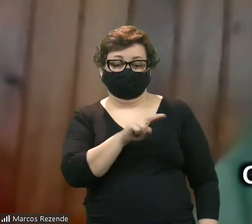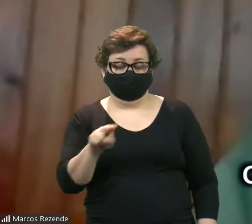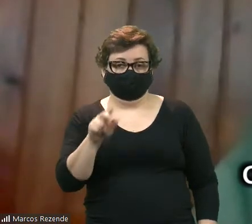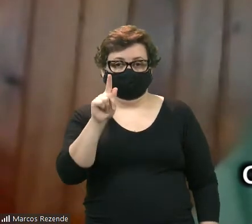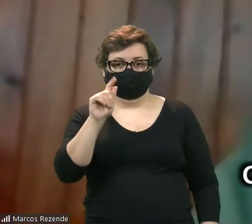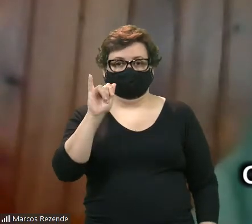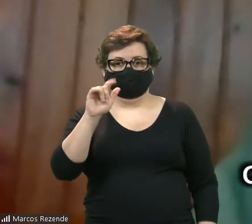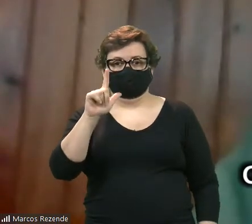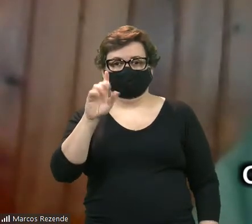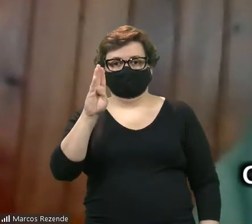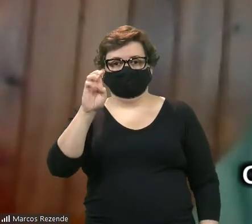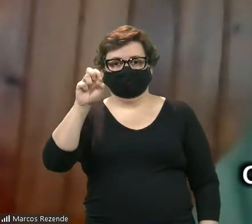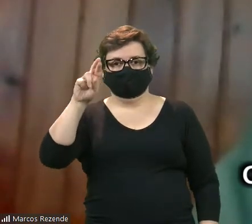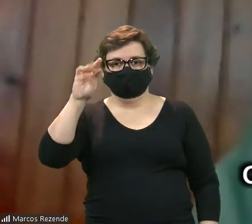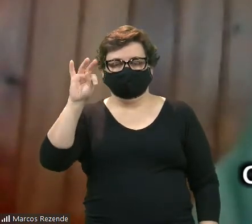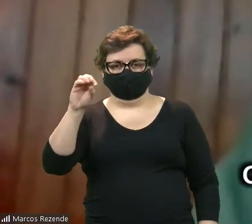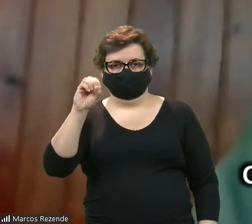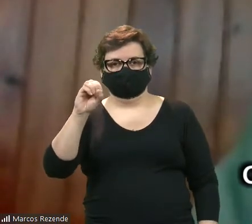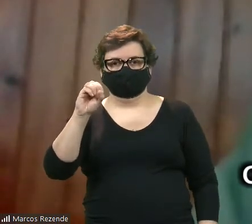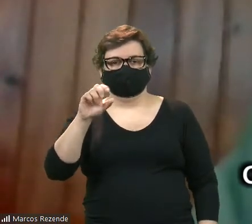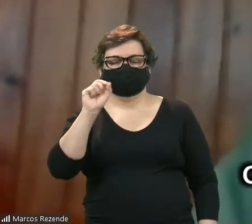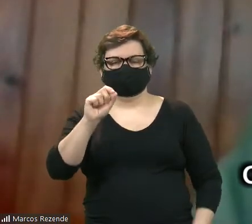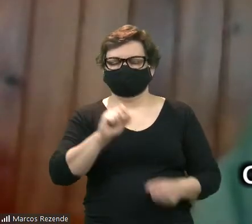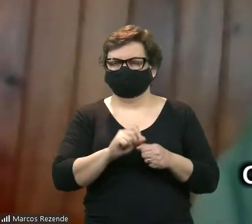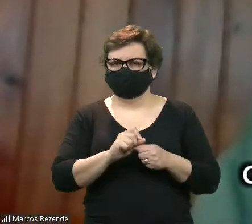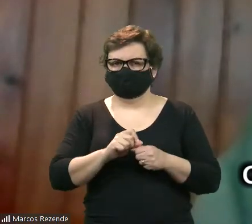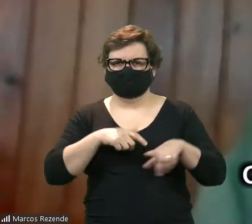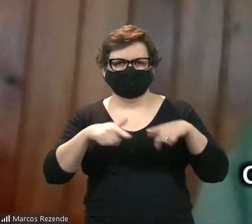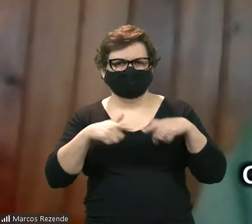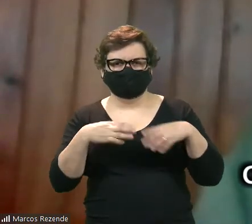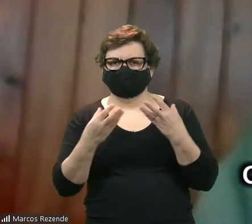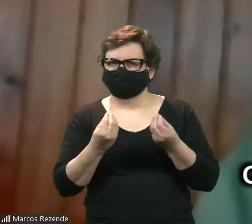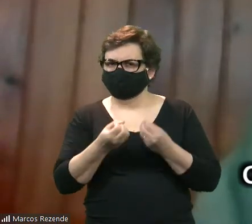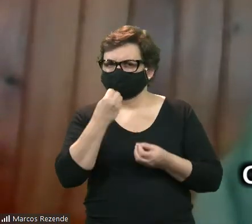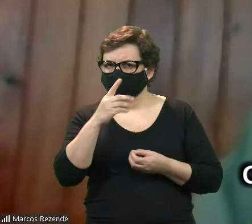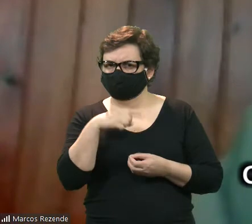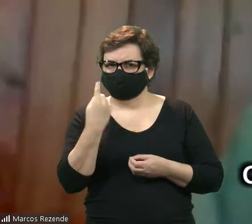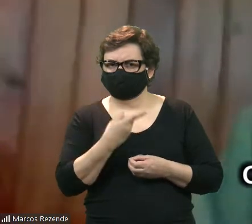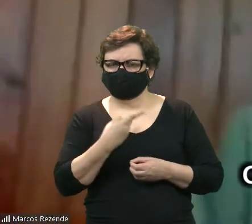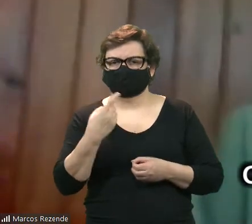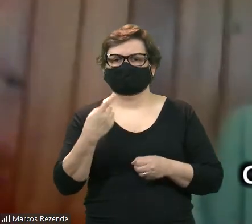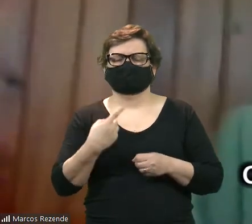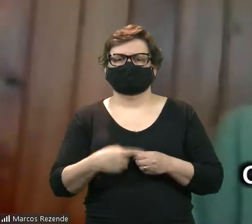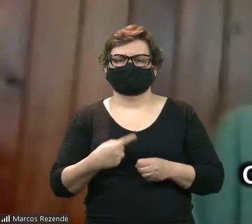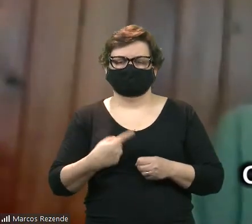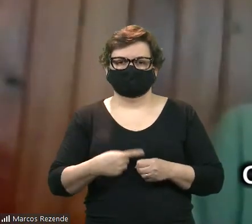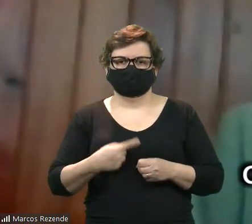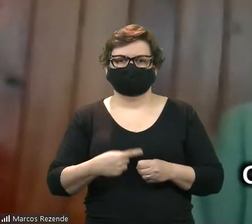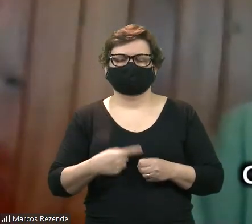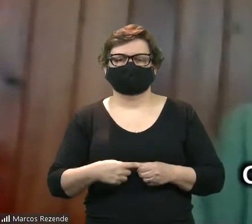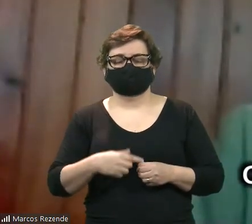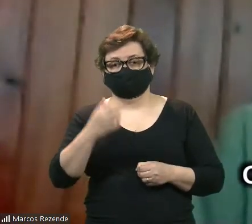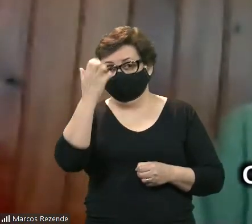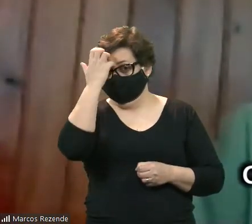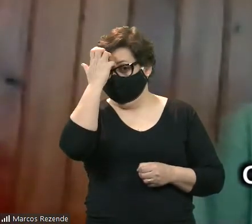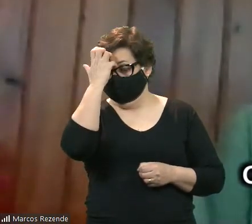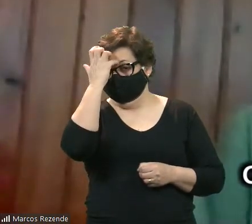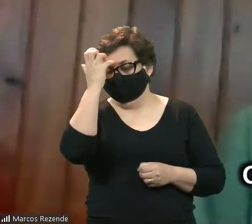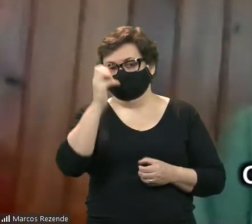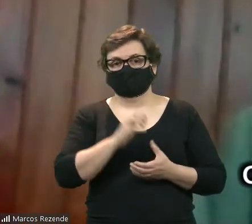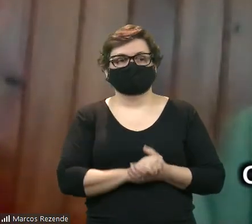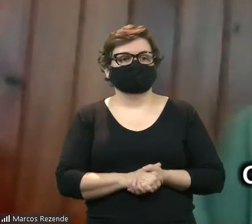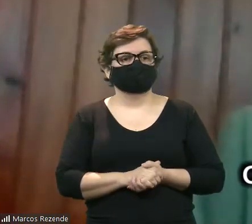nos capacitemos para integrarmos o MIT e posicionarmos a nossa cidade